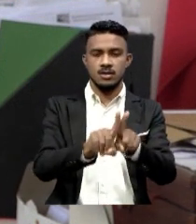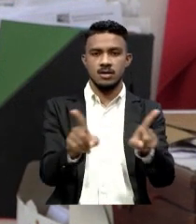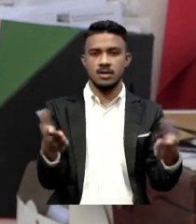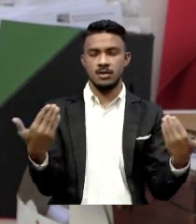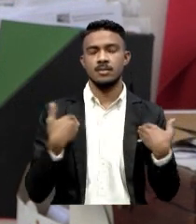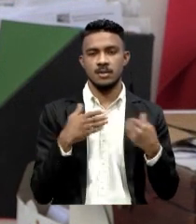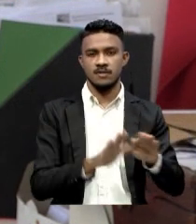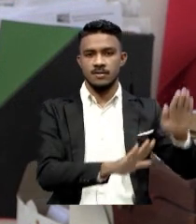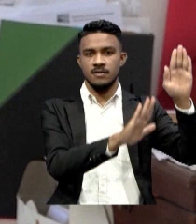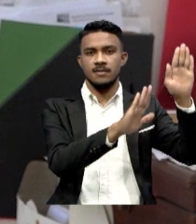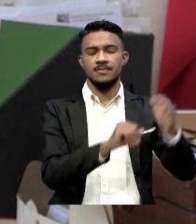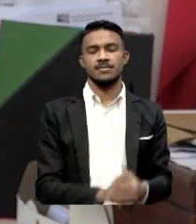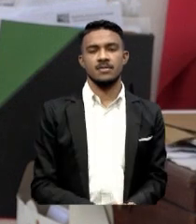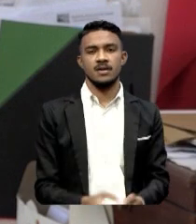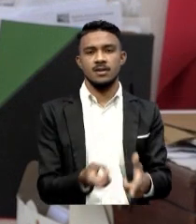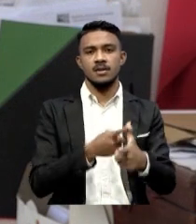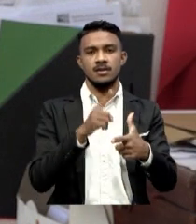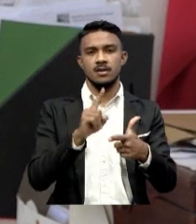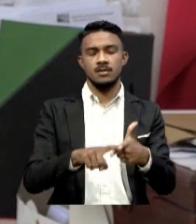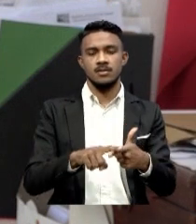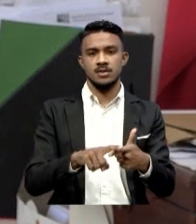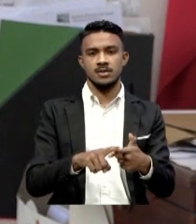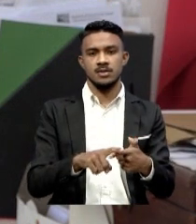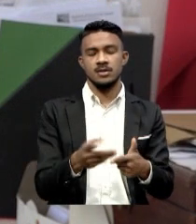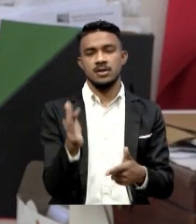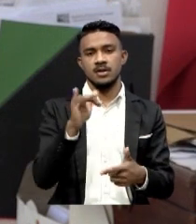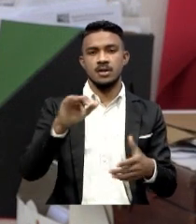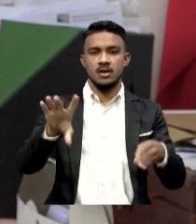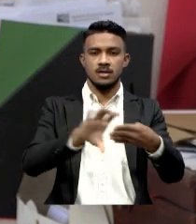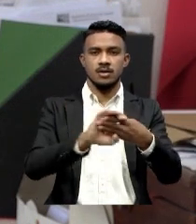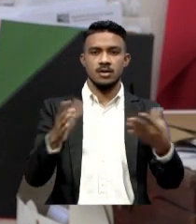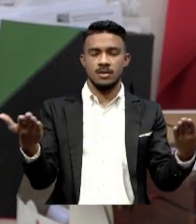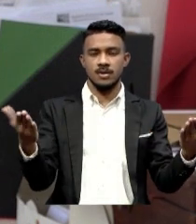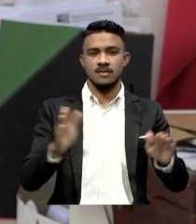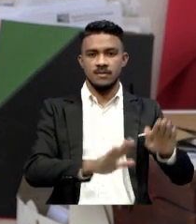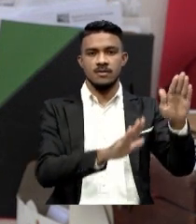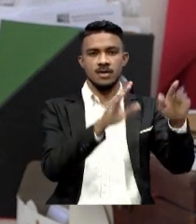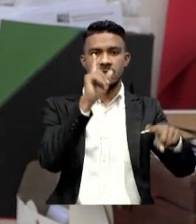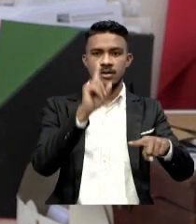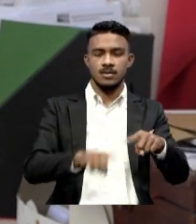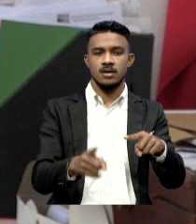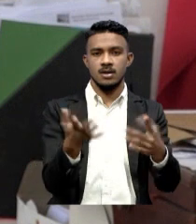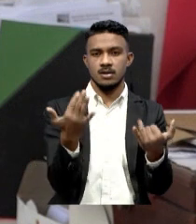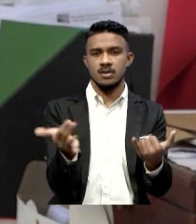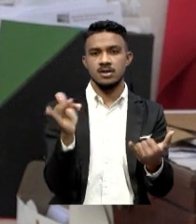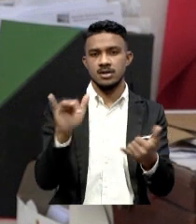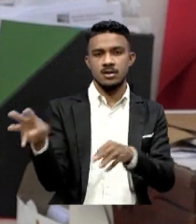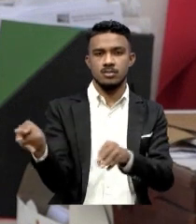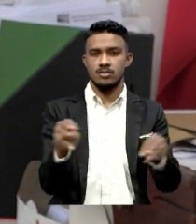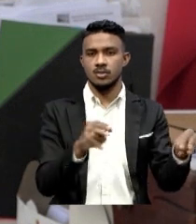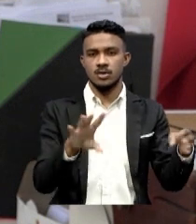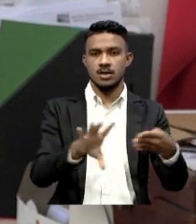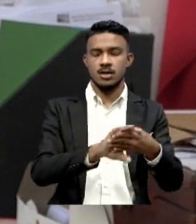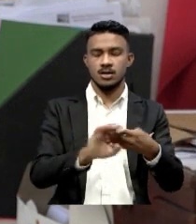forró. Antar do cartão eleitoral não bem macfo la bele. E agora se de bele muda até cartão